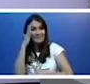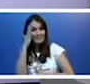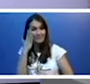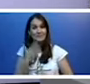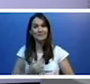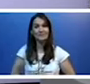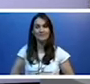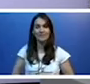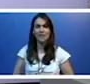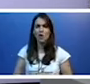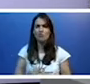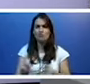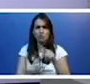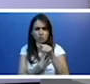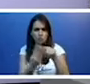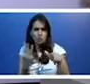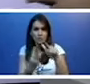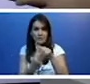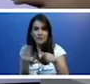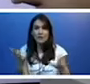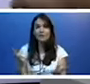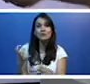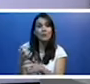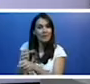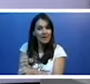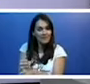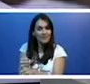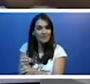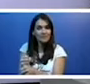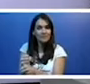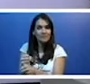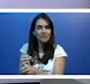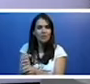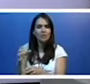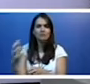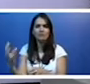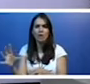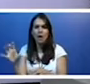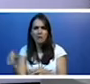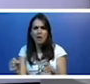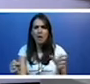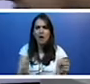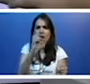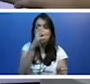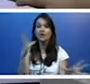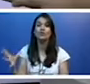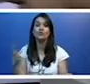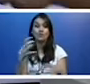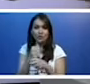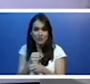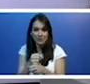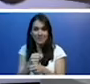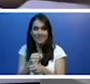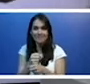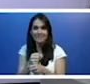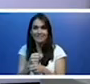que os três tomados a soma dos três ó do X que eu quero encontrar do